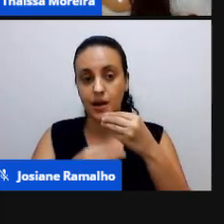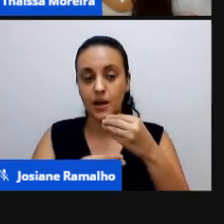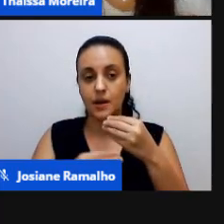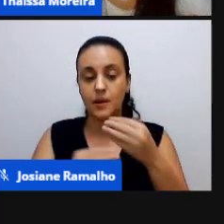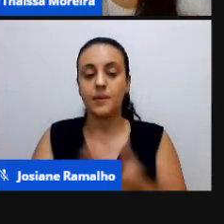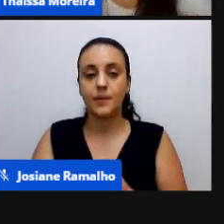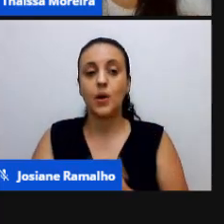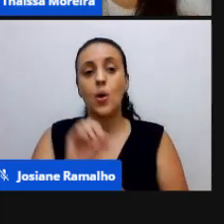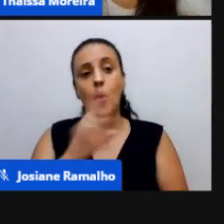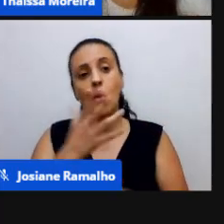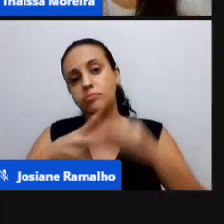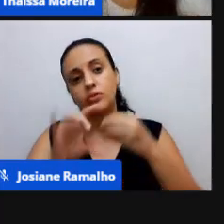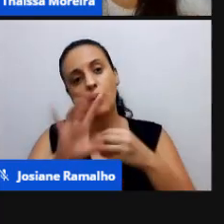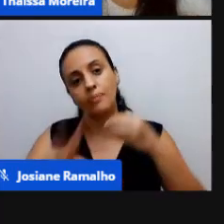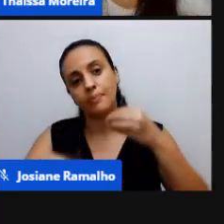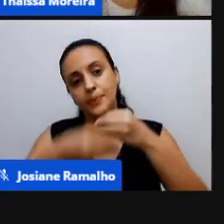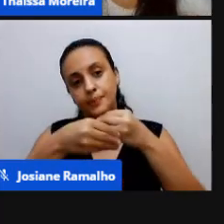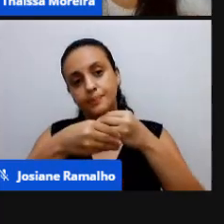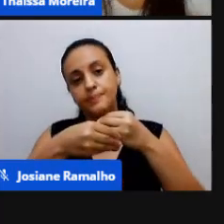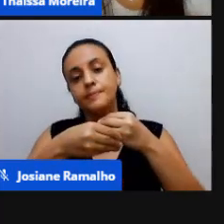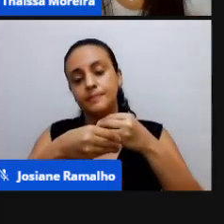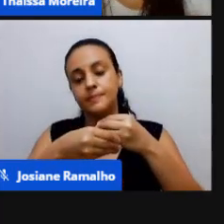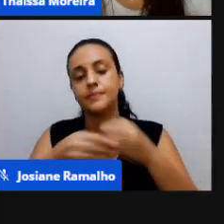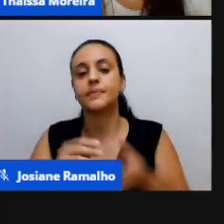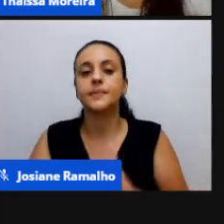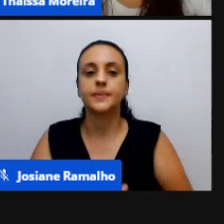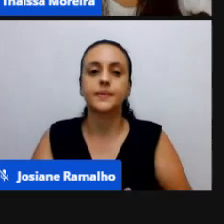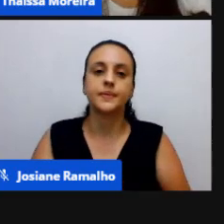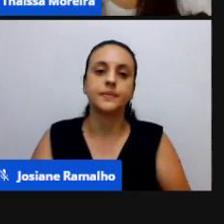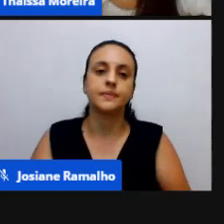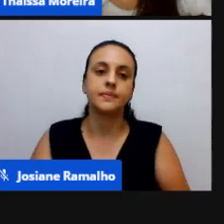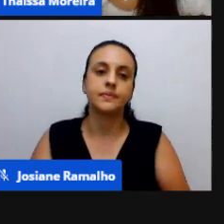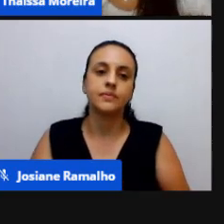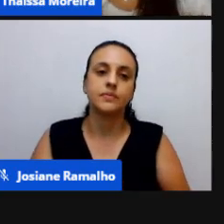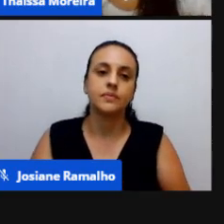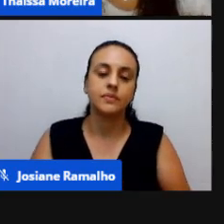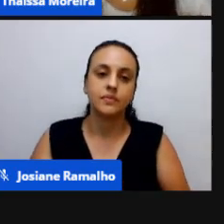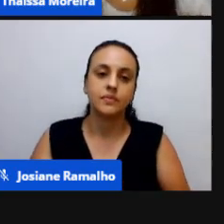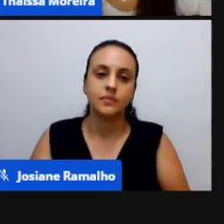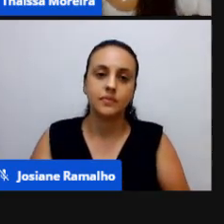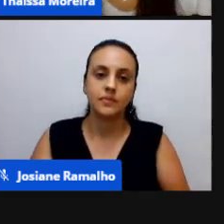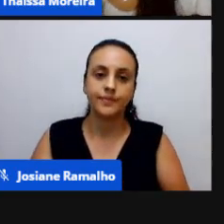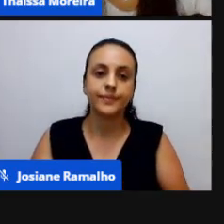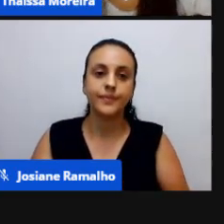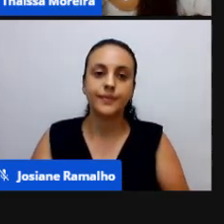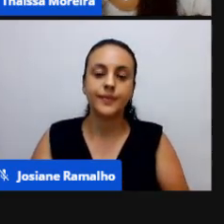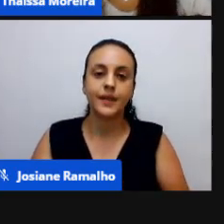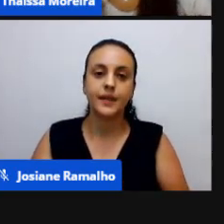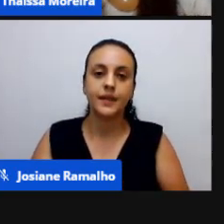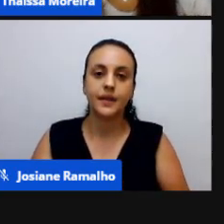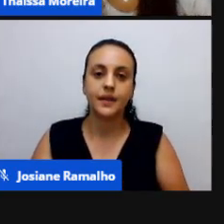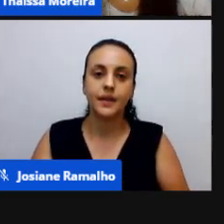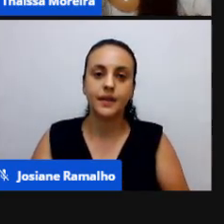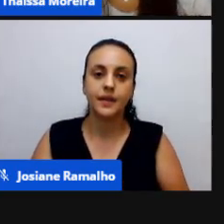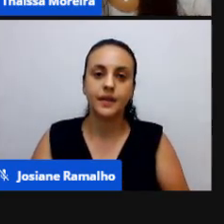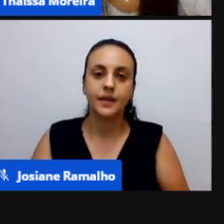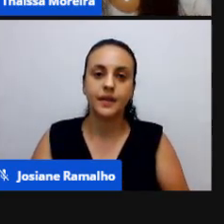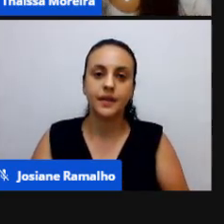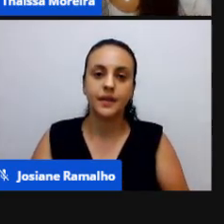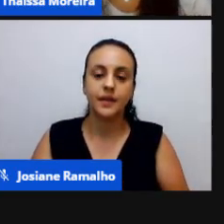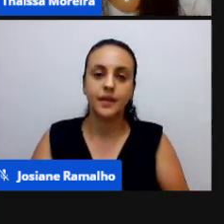complementação, ok? Vamos lá no próximo slide. Aqui nós fizemos esse